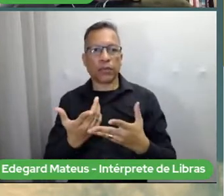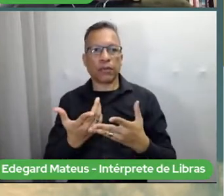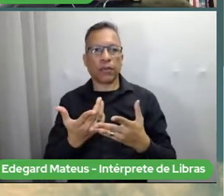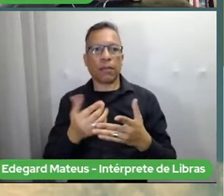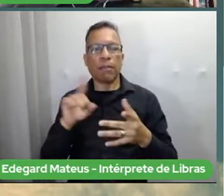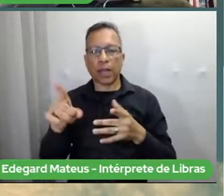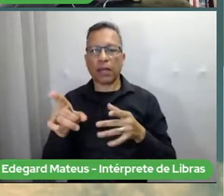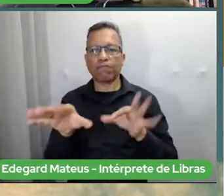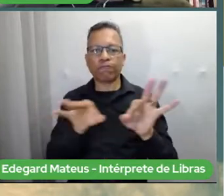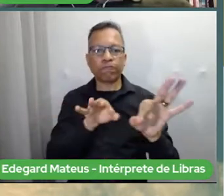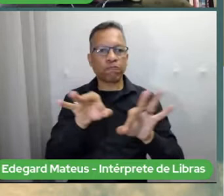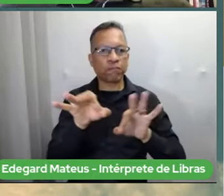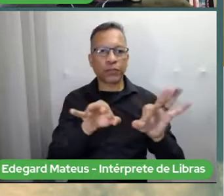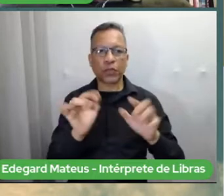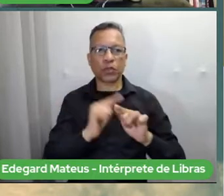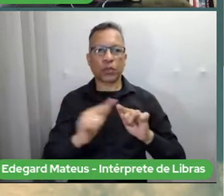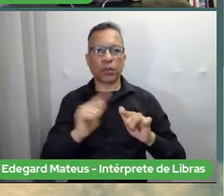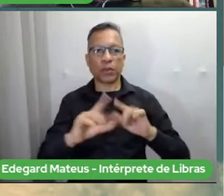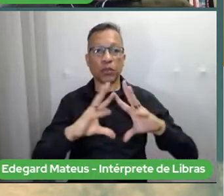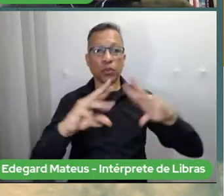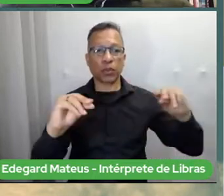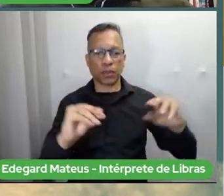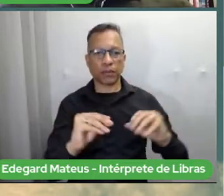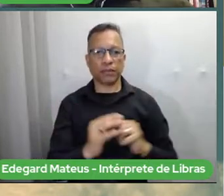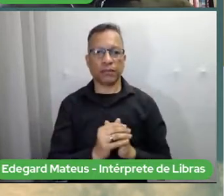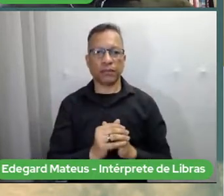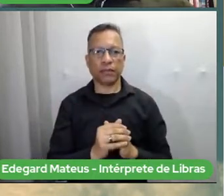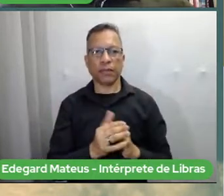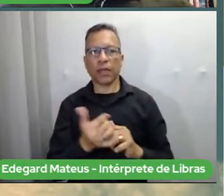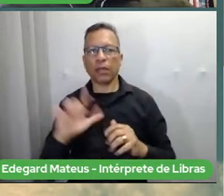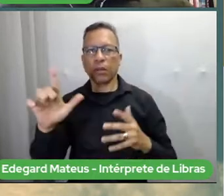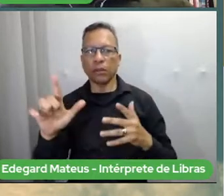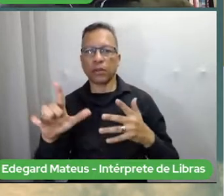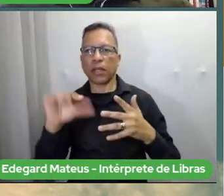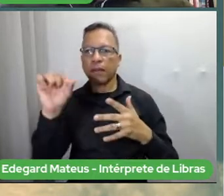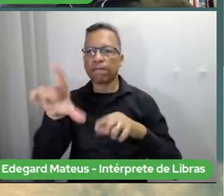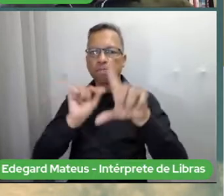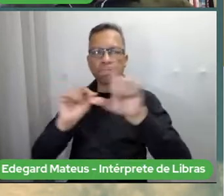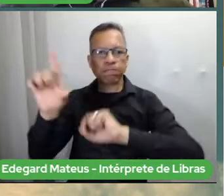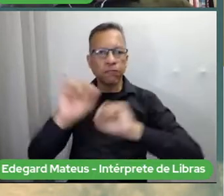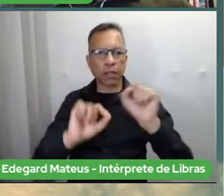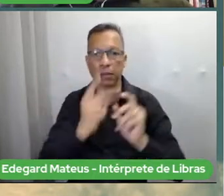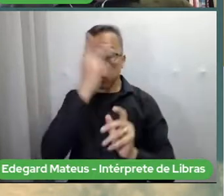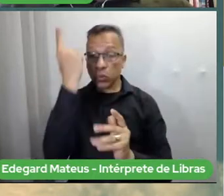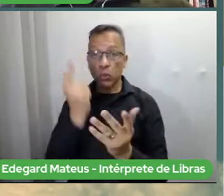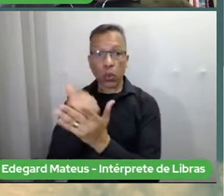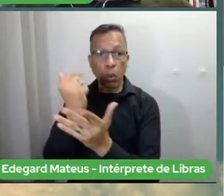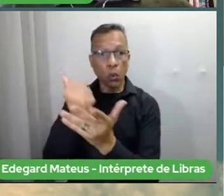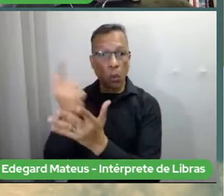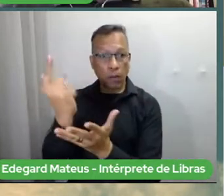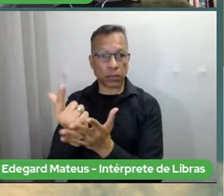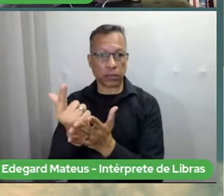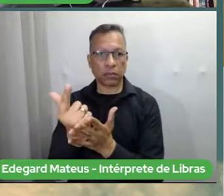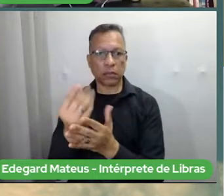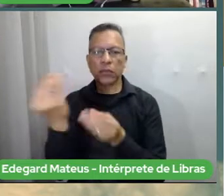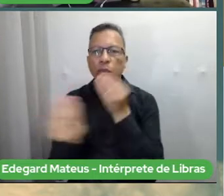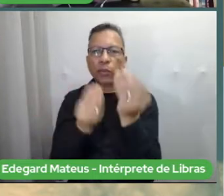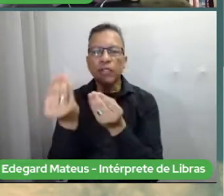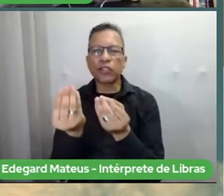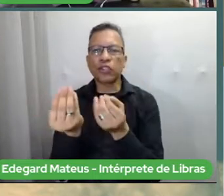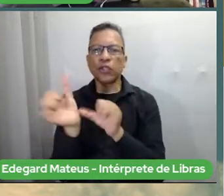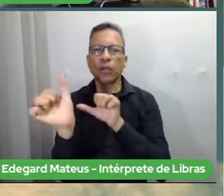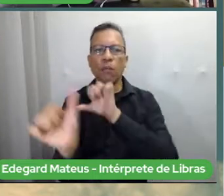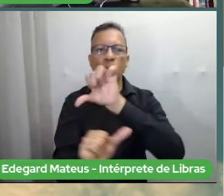paralelizar esses problemas. Outro ponto é escalar os consumidores. Como que a gente converte